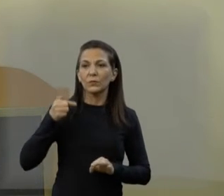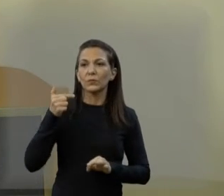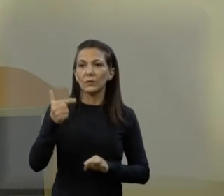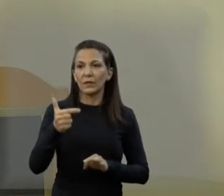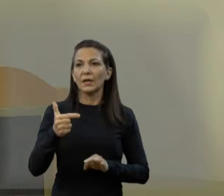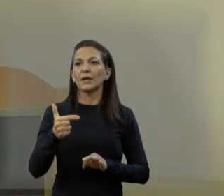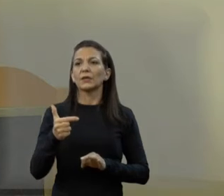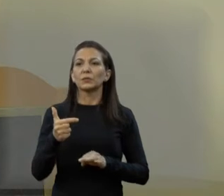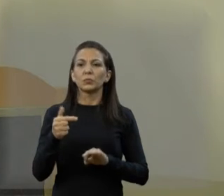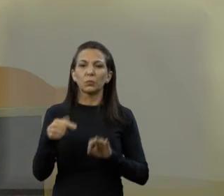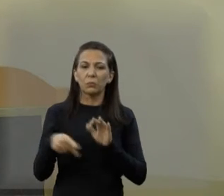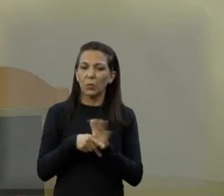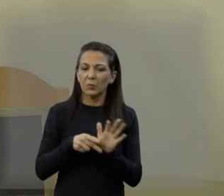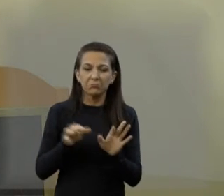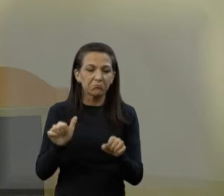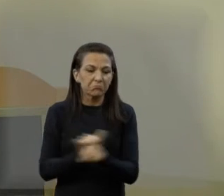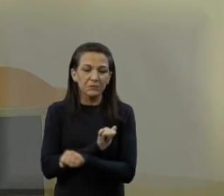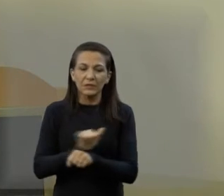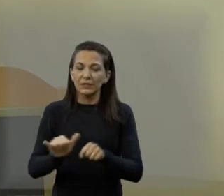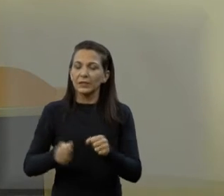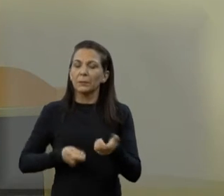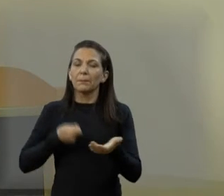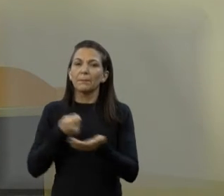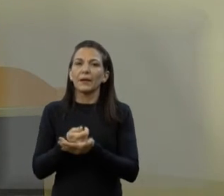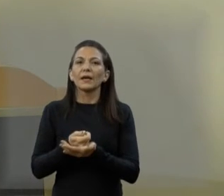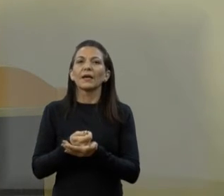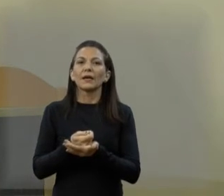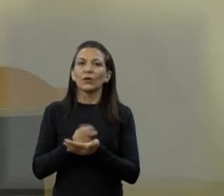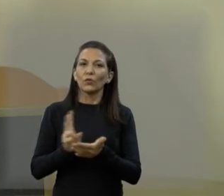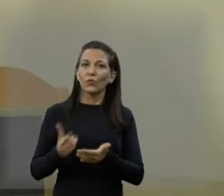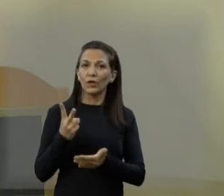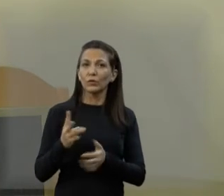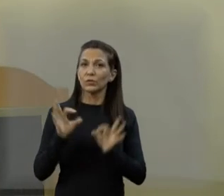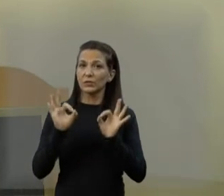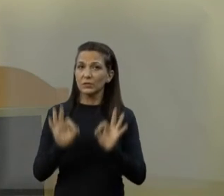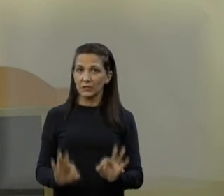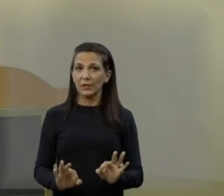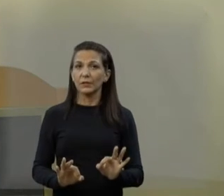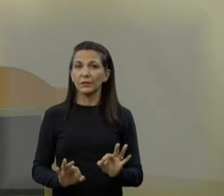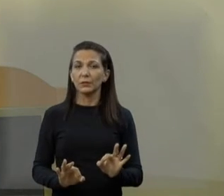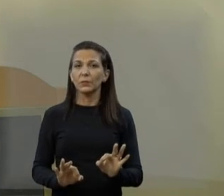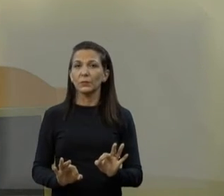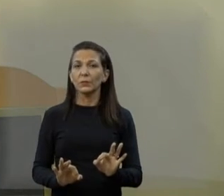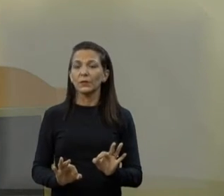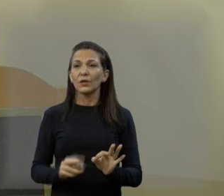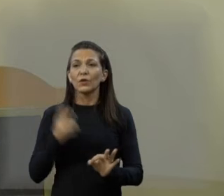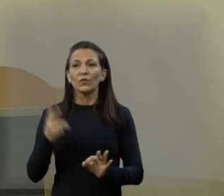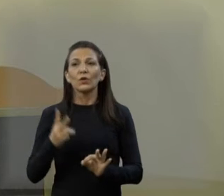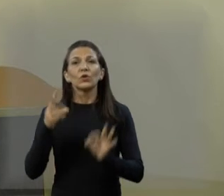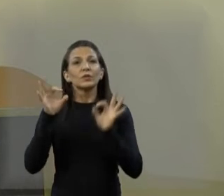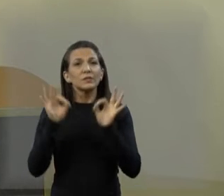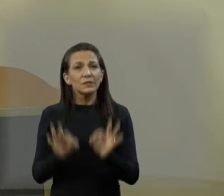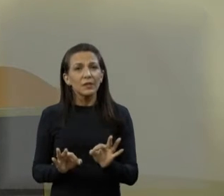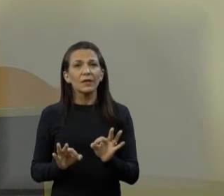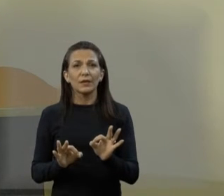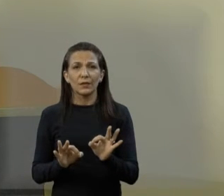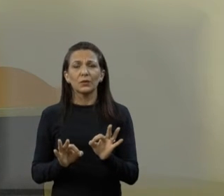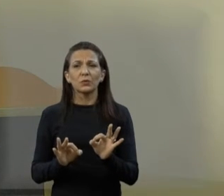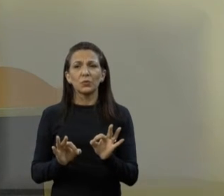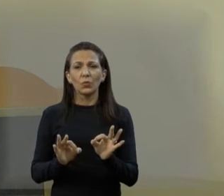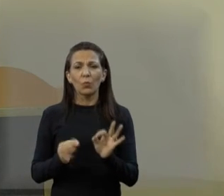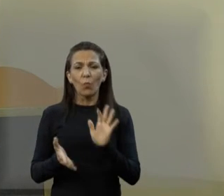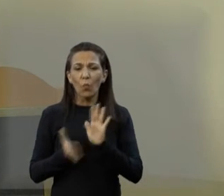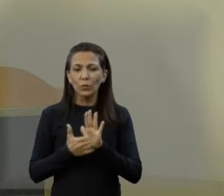fiscal do município de alguma forma para que realmente não seja dado um cheque em branco na mão do prefeito isso eu concordo